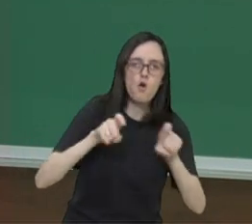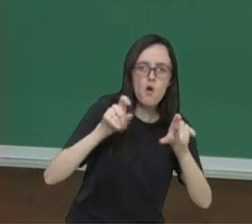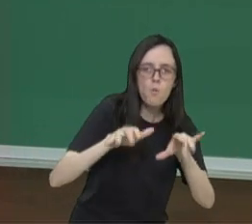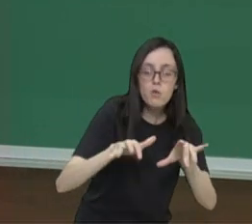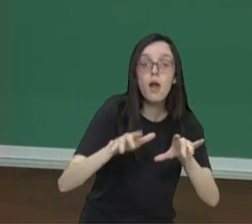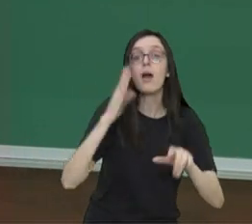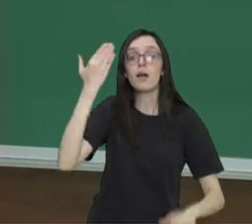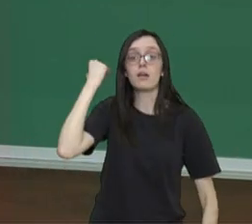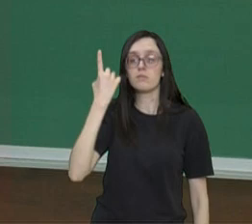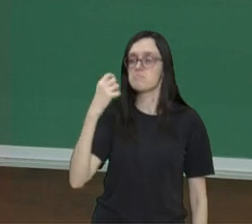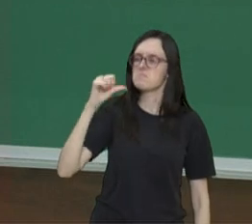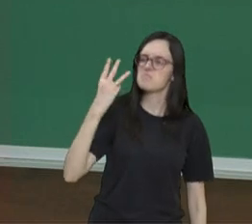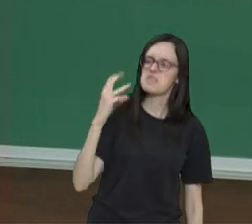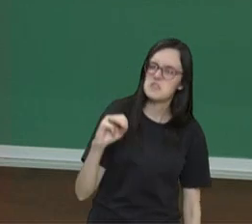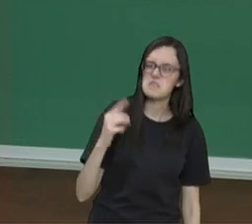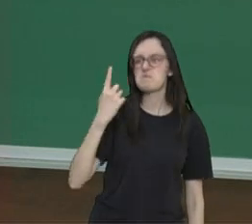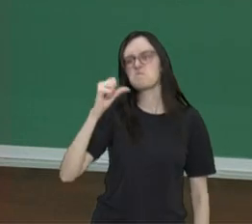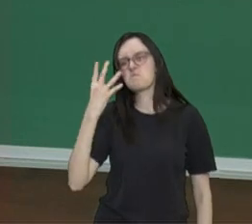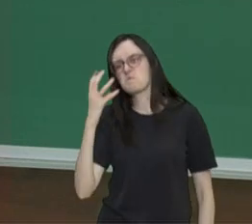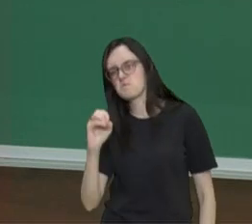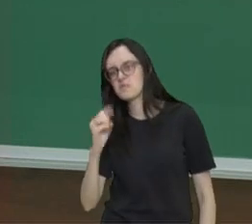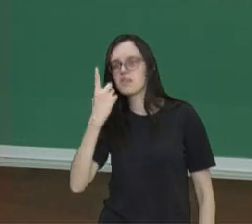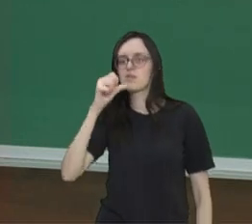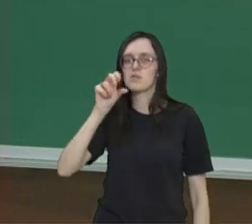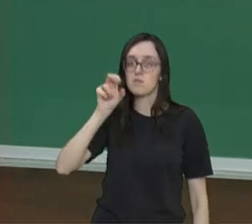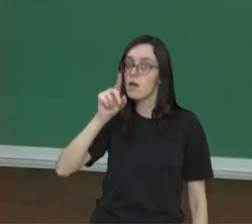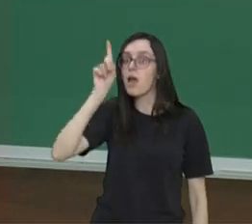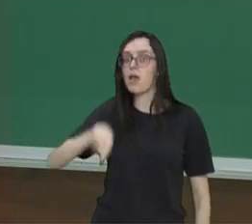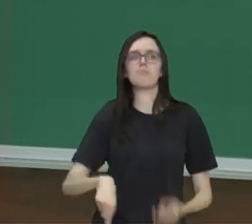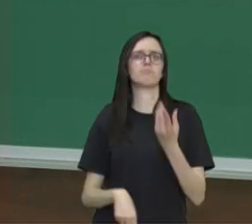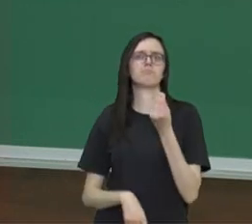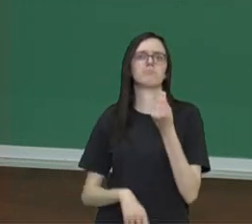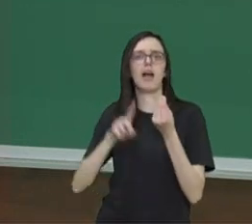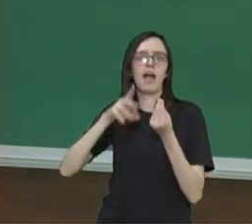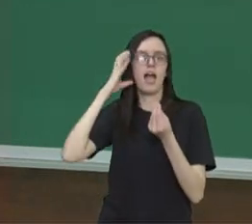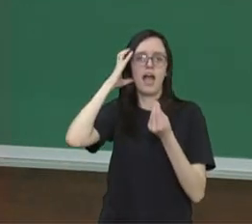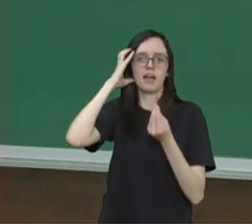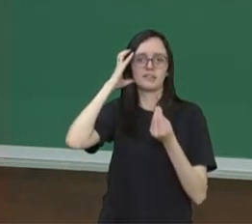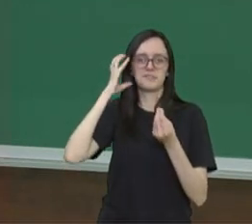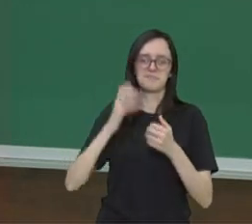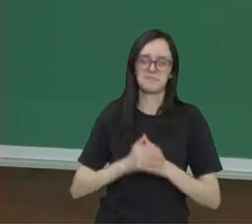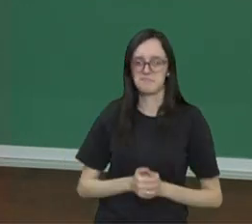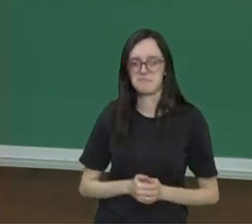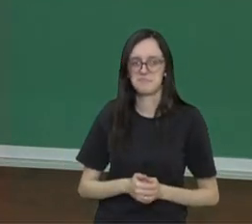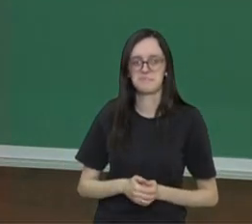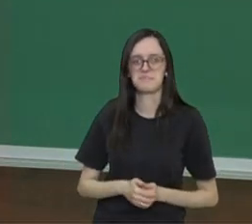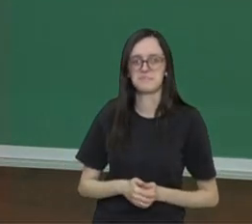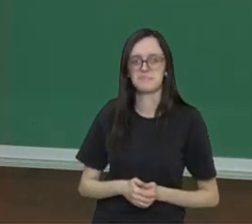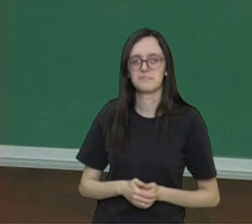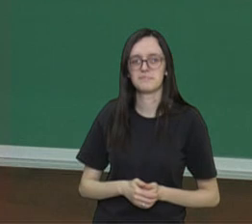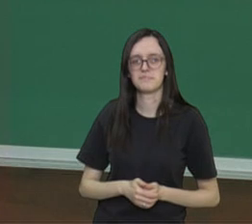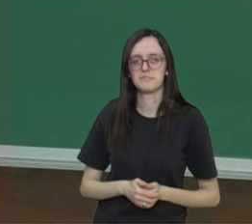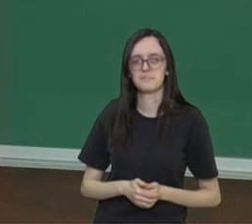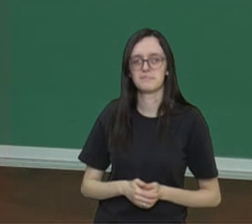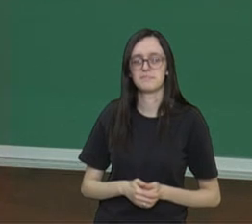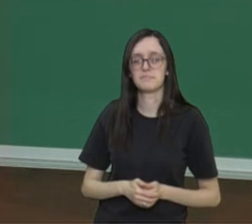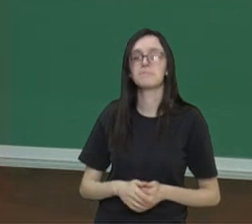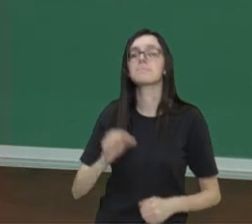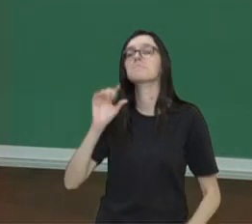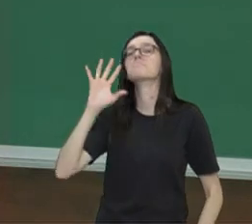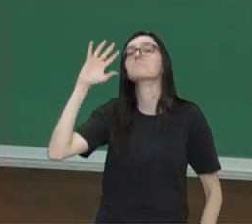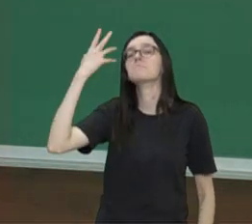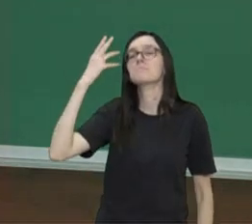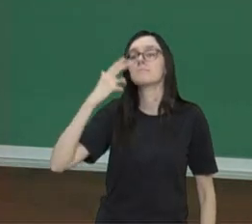anos 30, 40, 50, era o rádio que ocupava esse destaque na sala das famílias. Então, e aqui, o